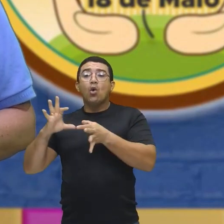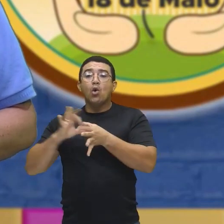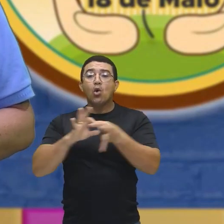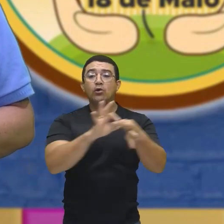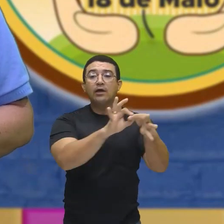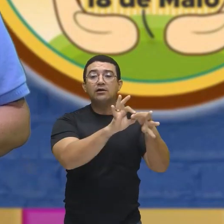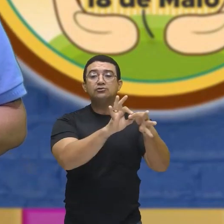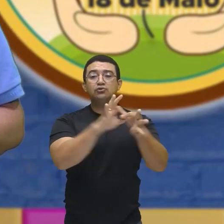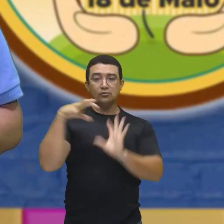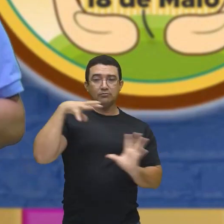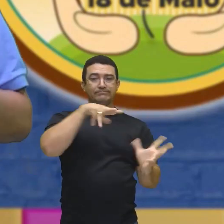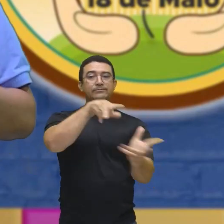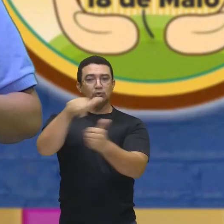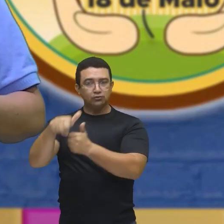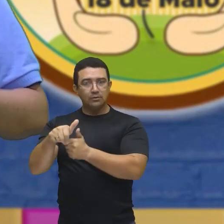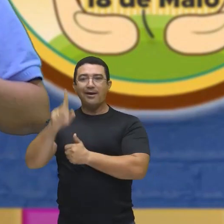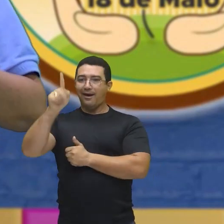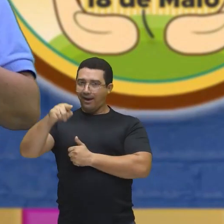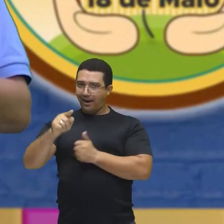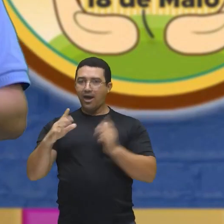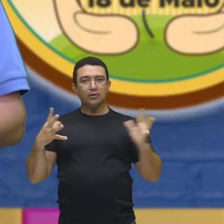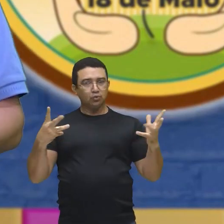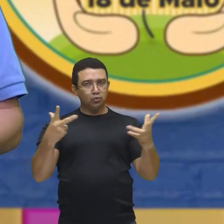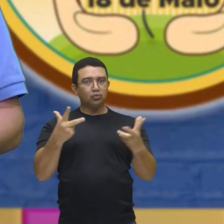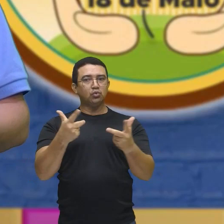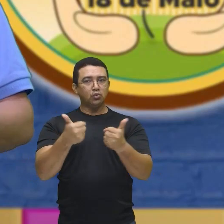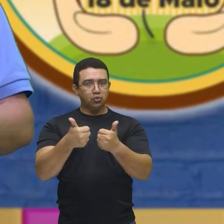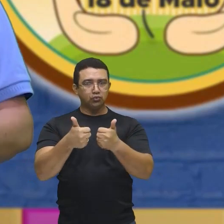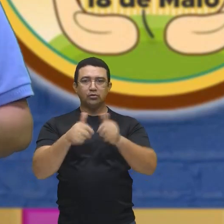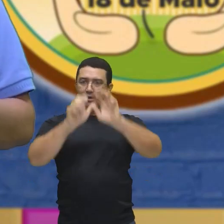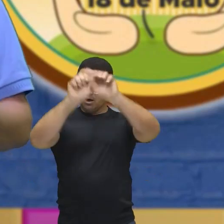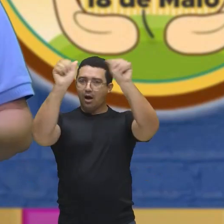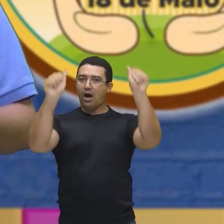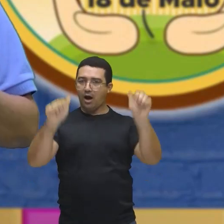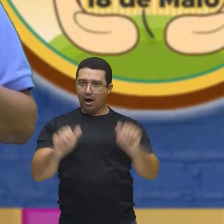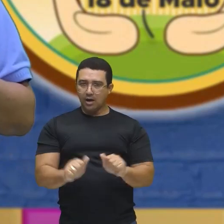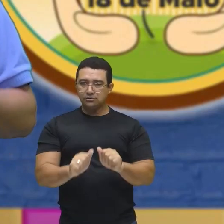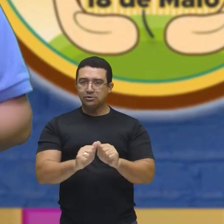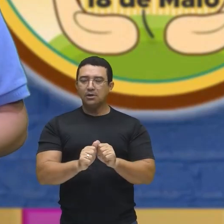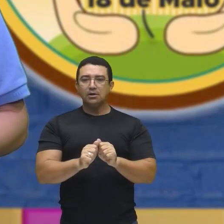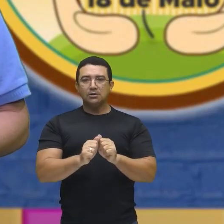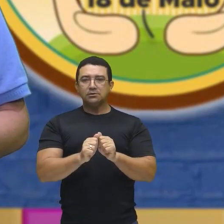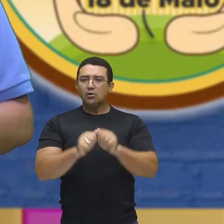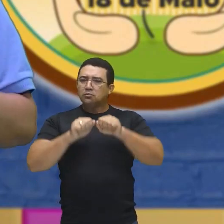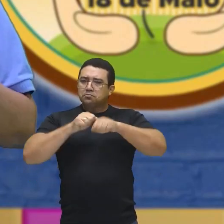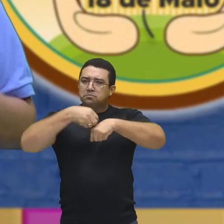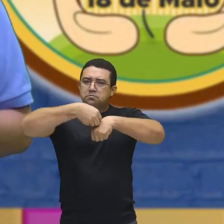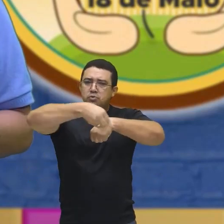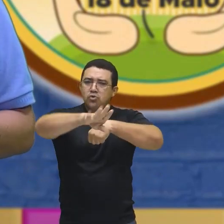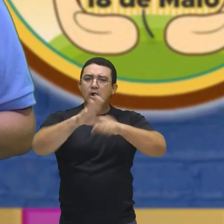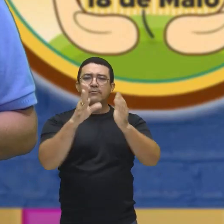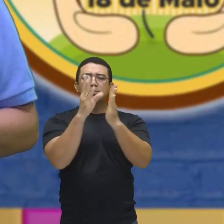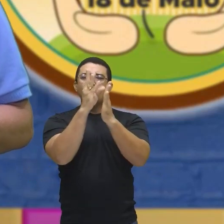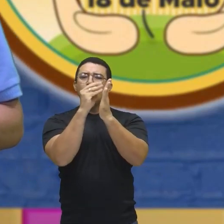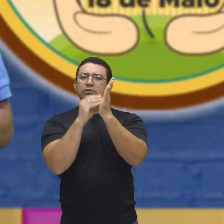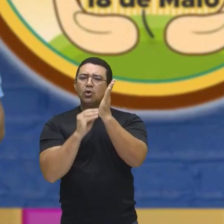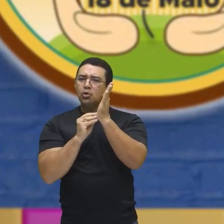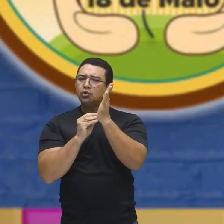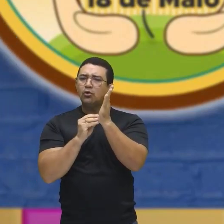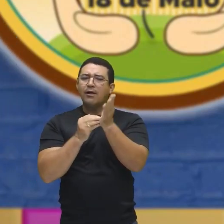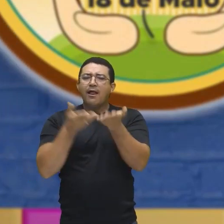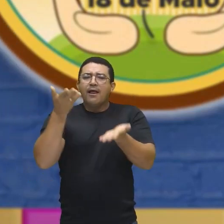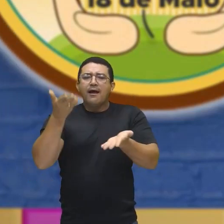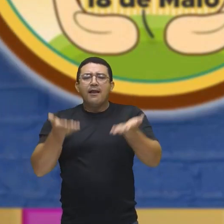mundo. Então, isso é arte, mas ela passa esse conteúdo de uma forma tão leve, tão solta,